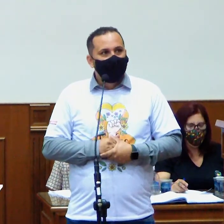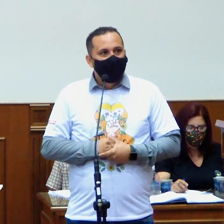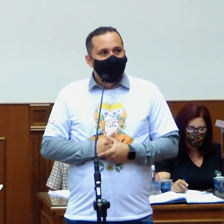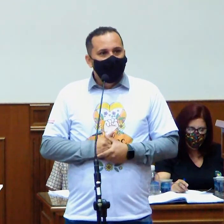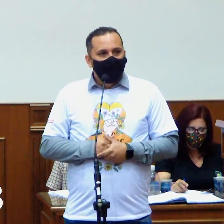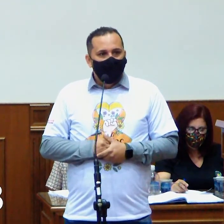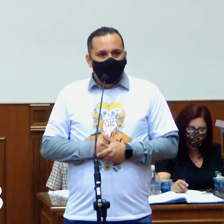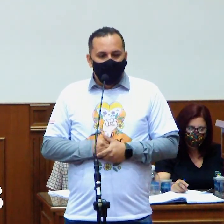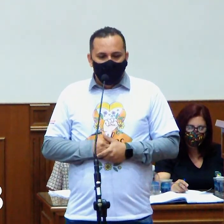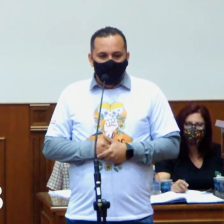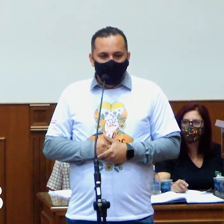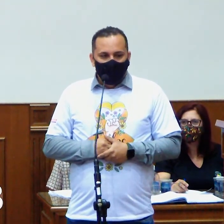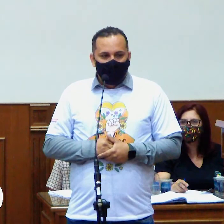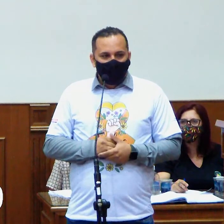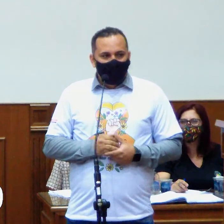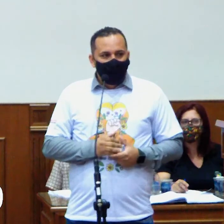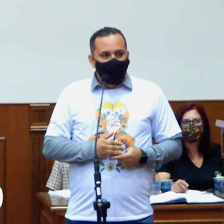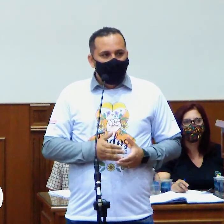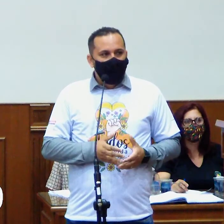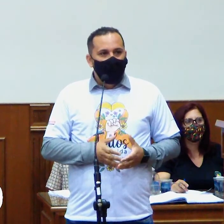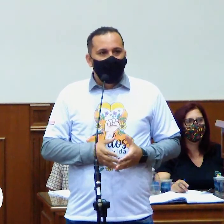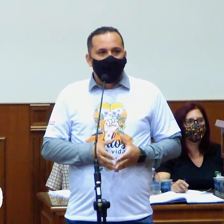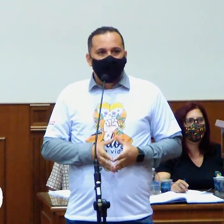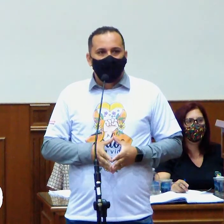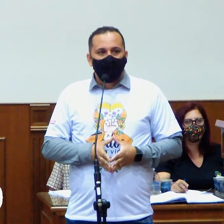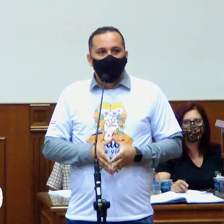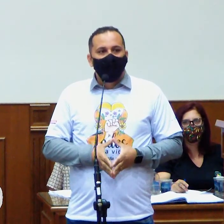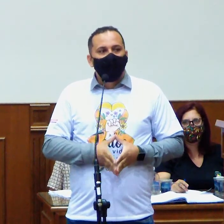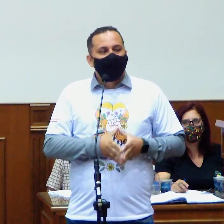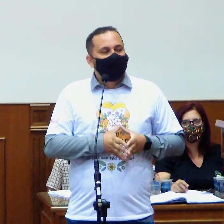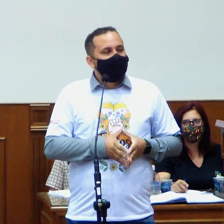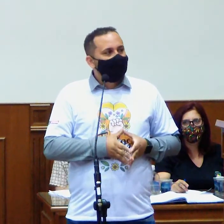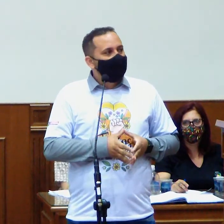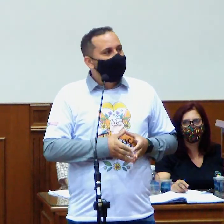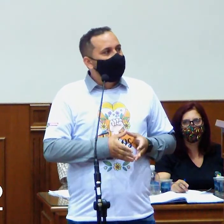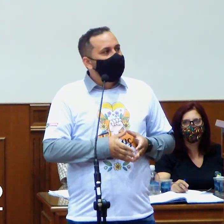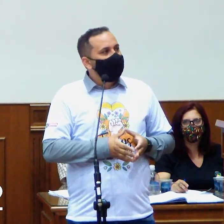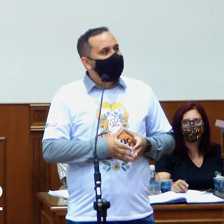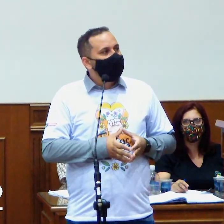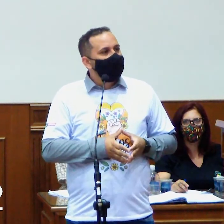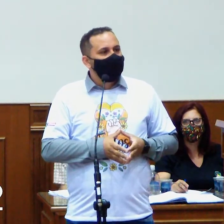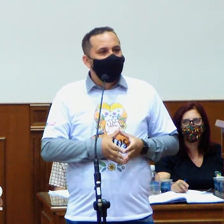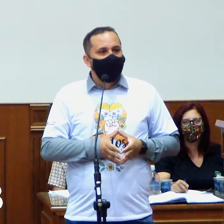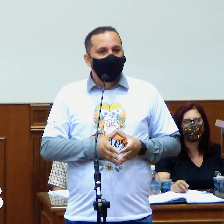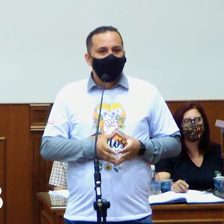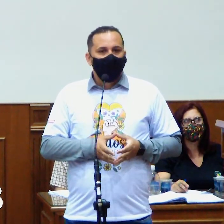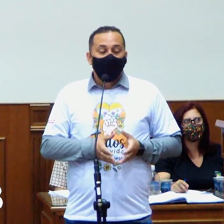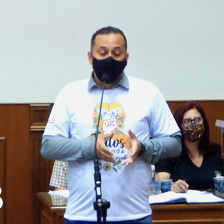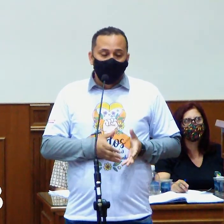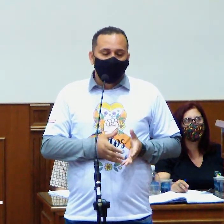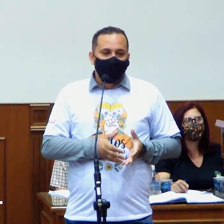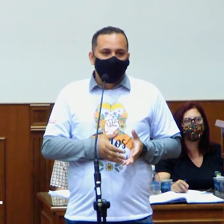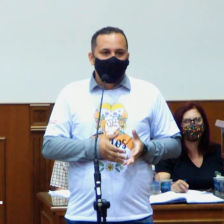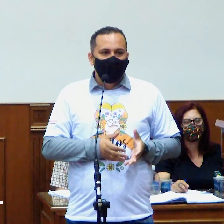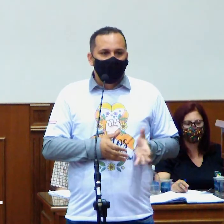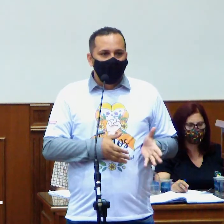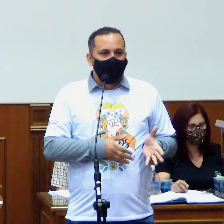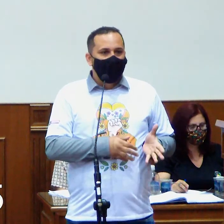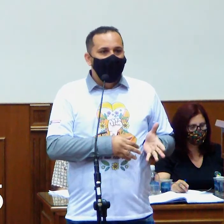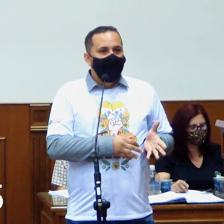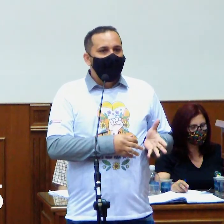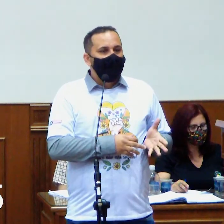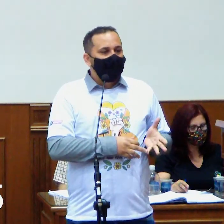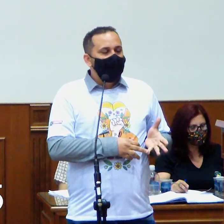seria ótimo, que é o seguinte, o governo do estado manda a vacinação, manda as vacinas